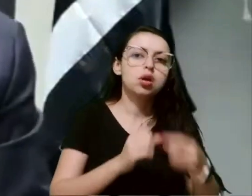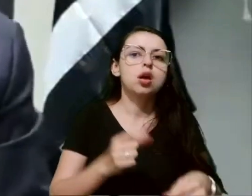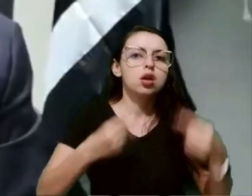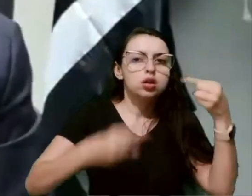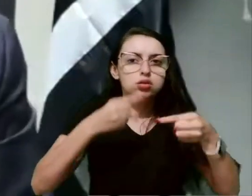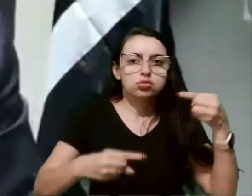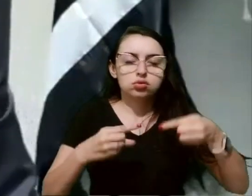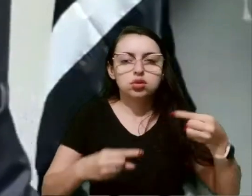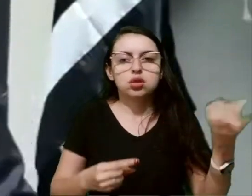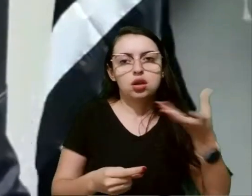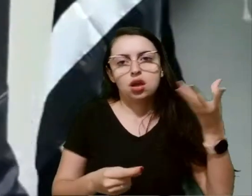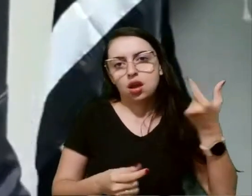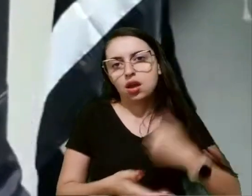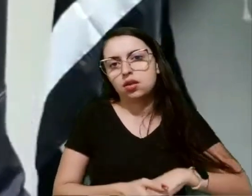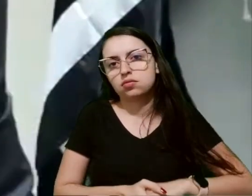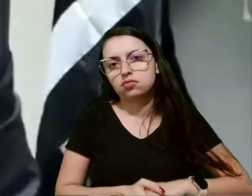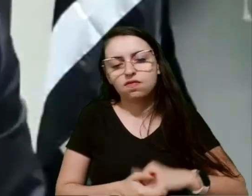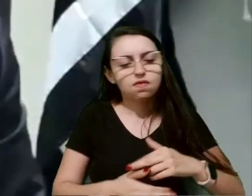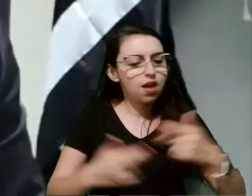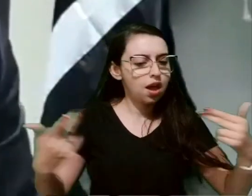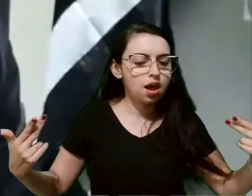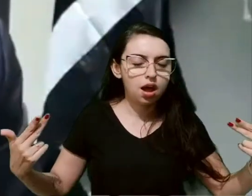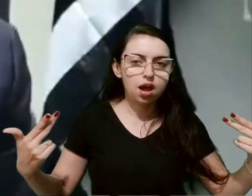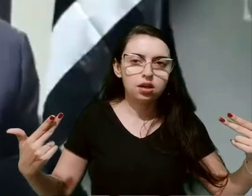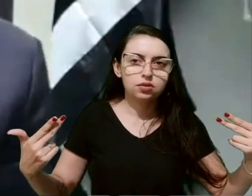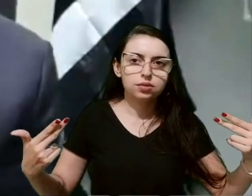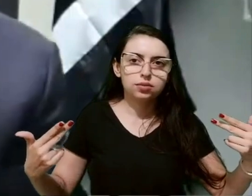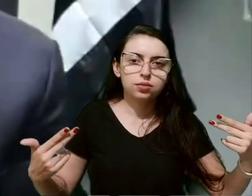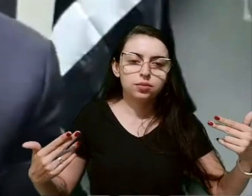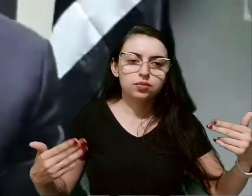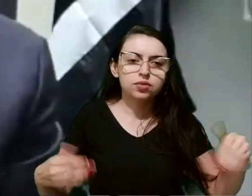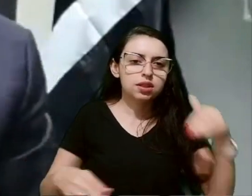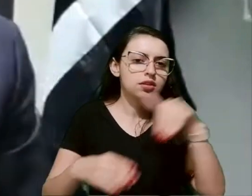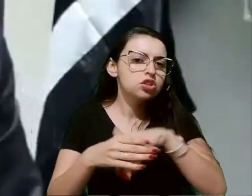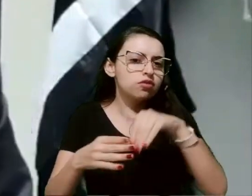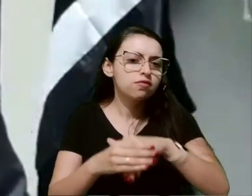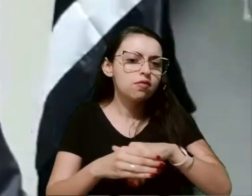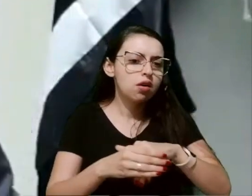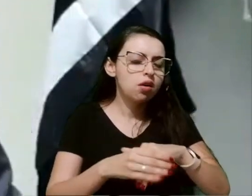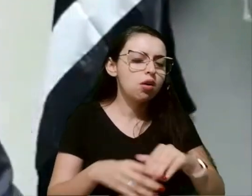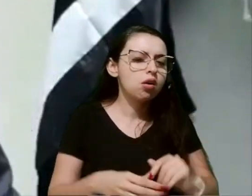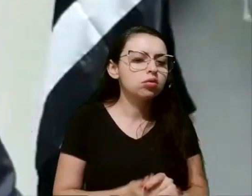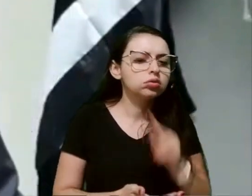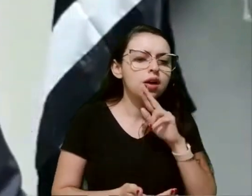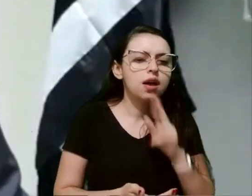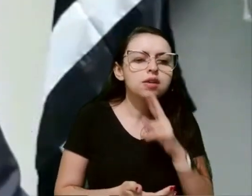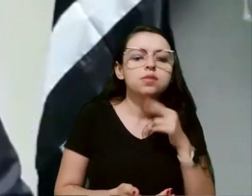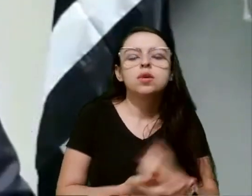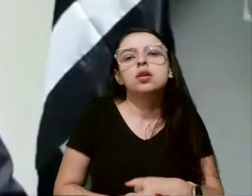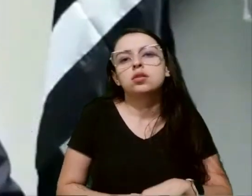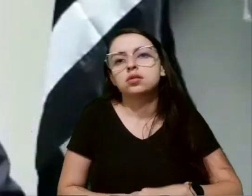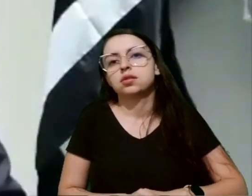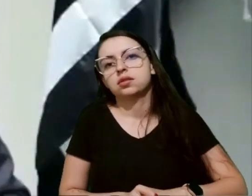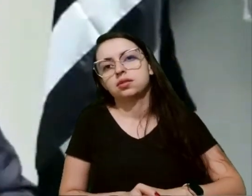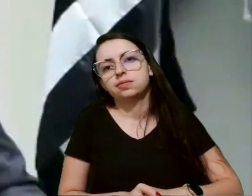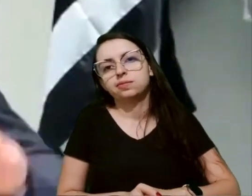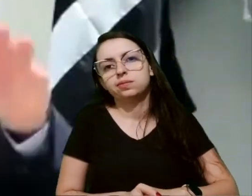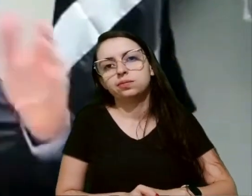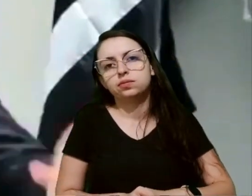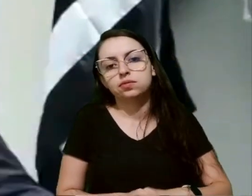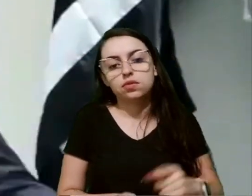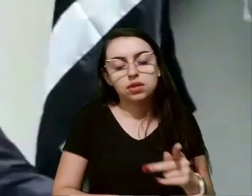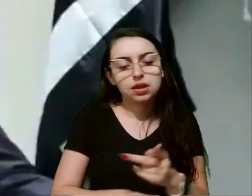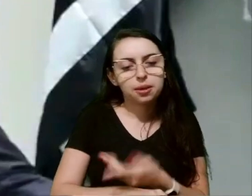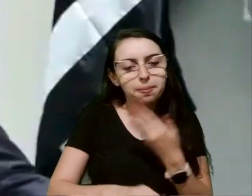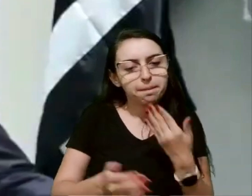discutir problemas de legis ferenda, eu quero fazer avaliação de impacto regulatório, eu quero fazer avaliação de resultado regulatório de um lado, e de outro lado, eu quero